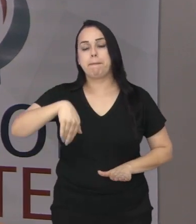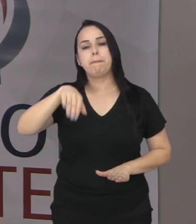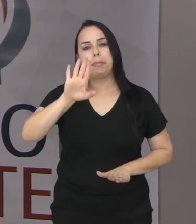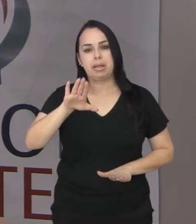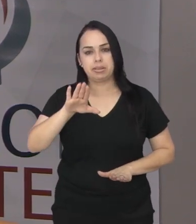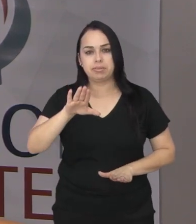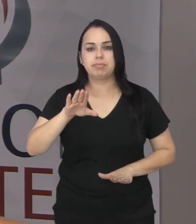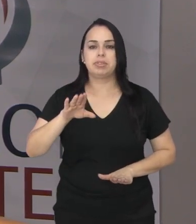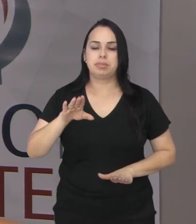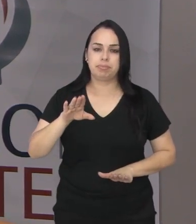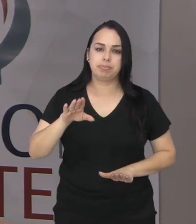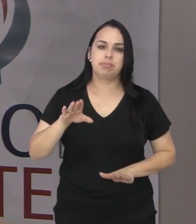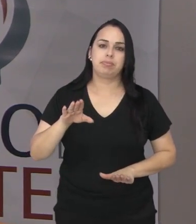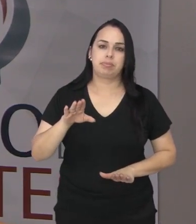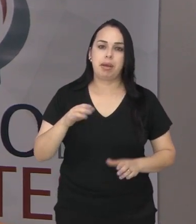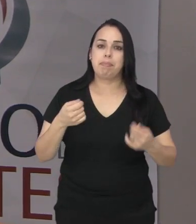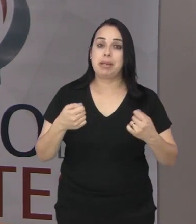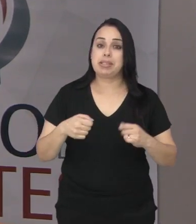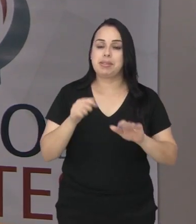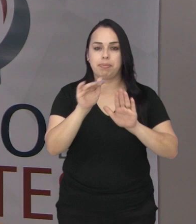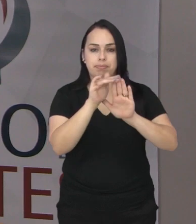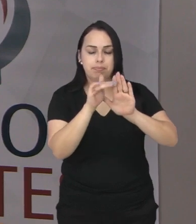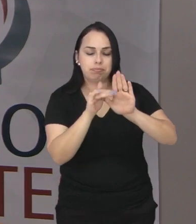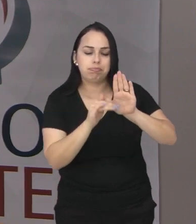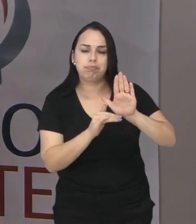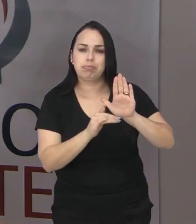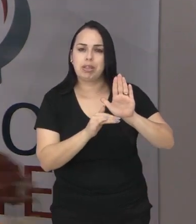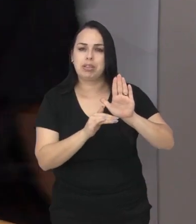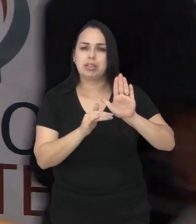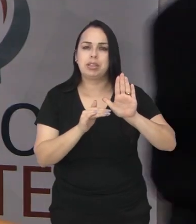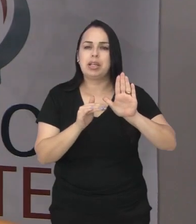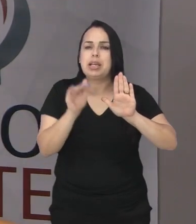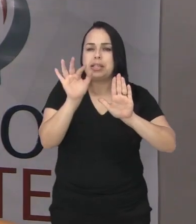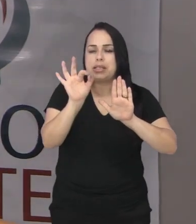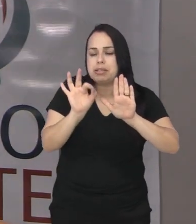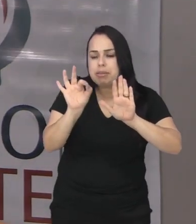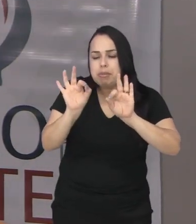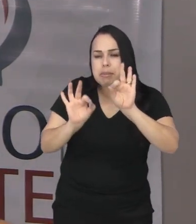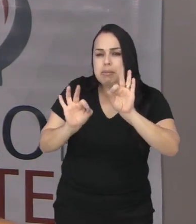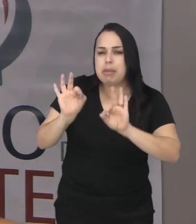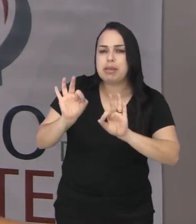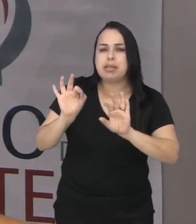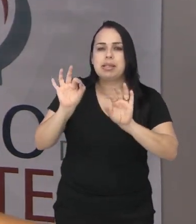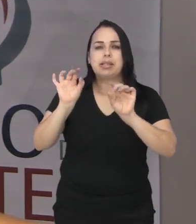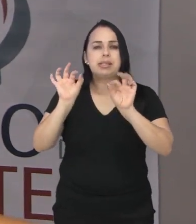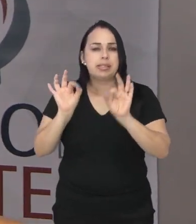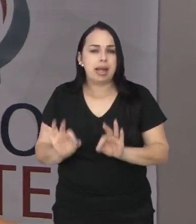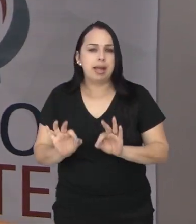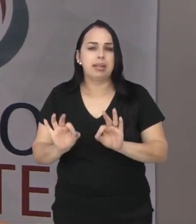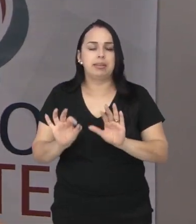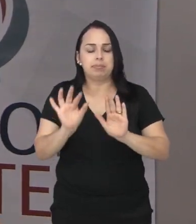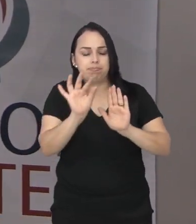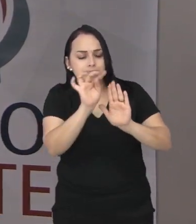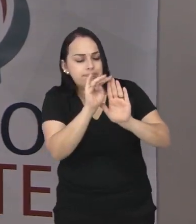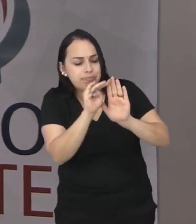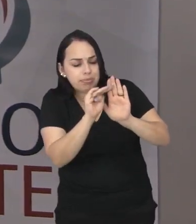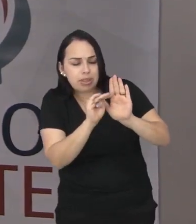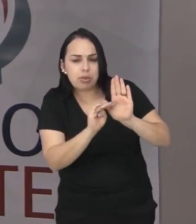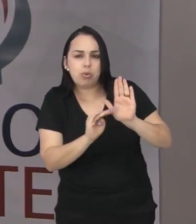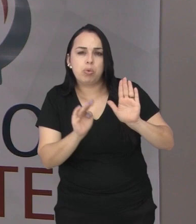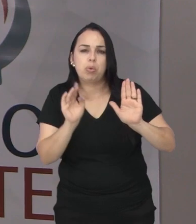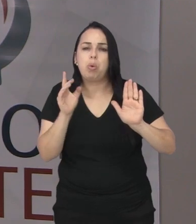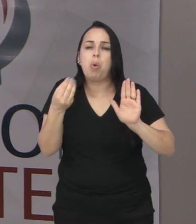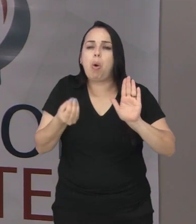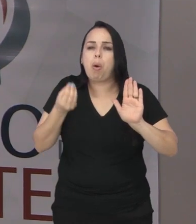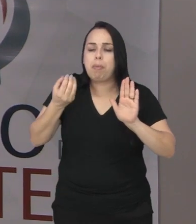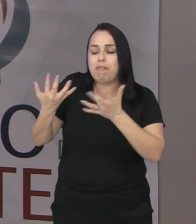nós temos. Ela precisa, ou seja, você precisa definir todos os pontos, a aplicabilidade dela, o